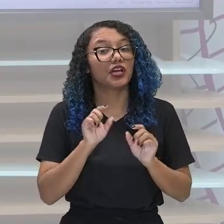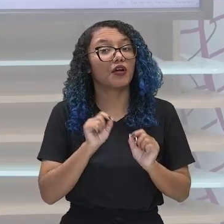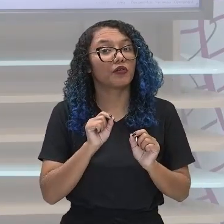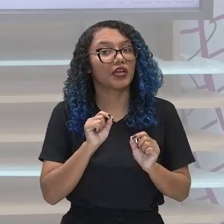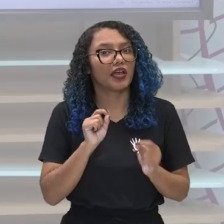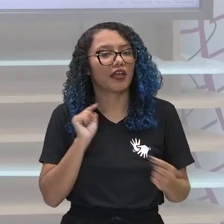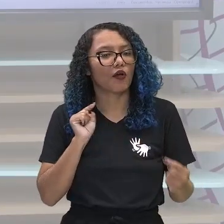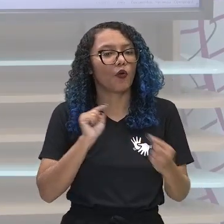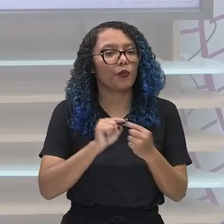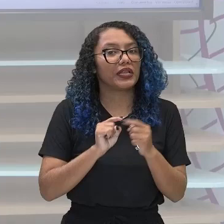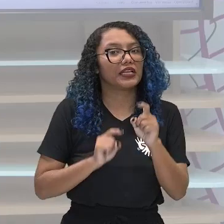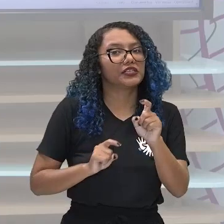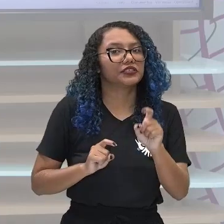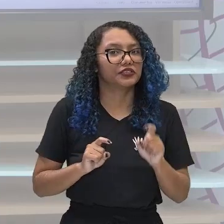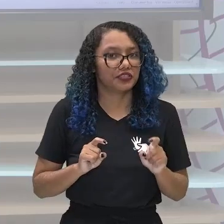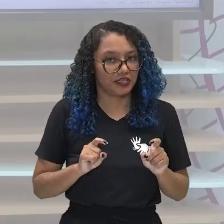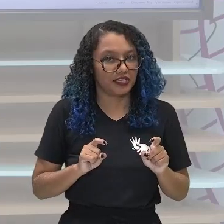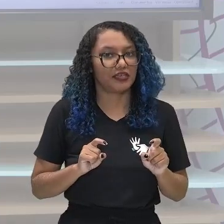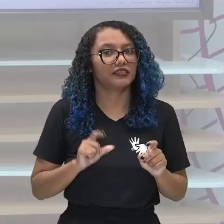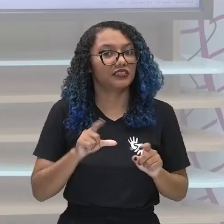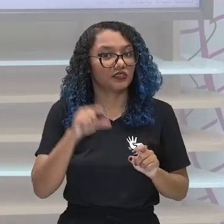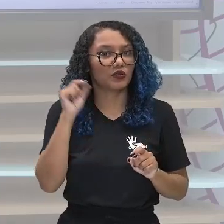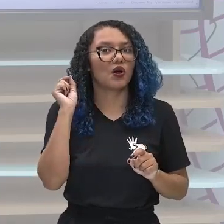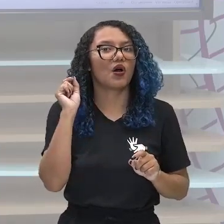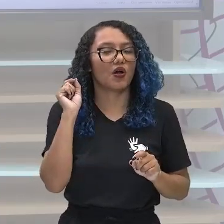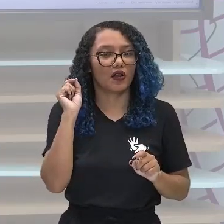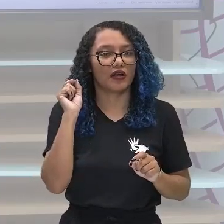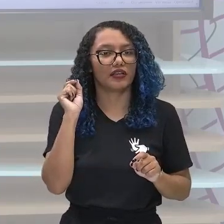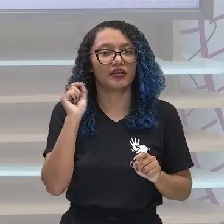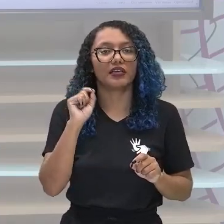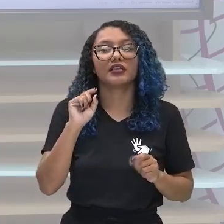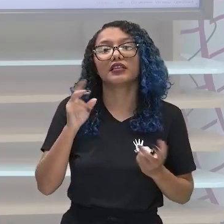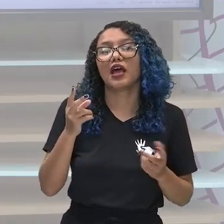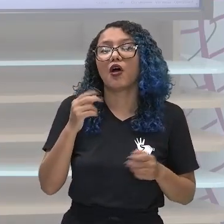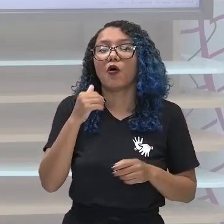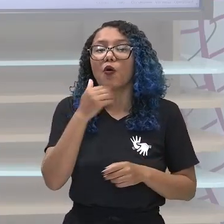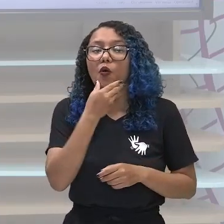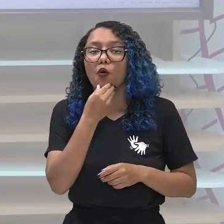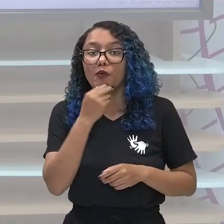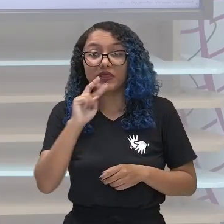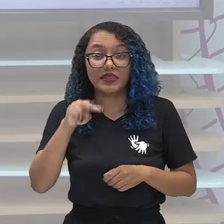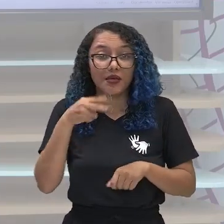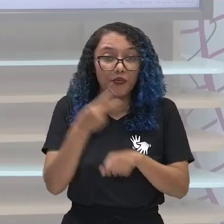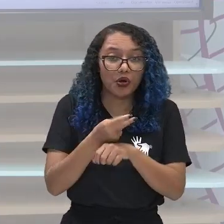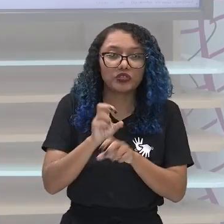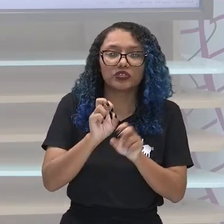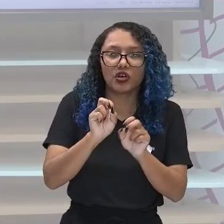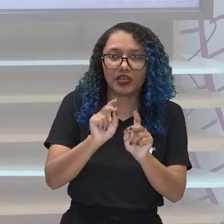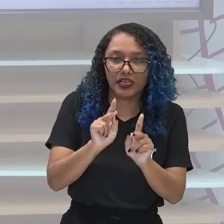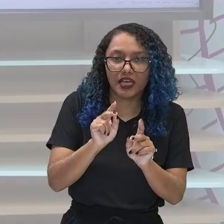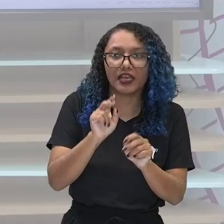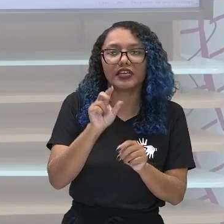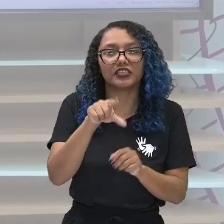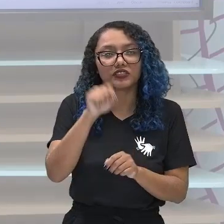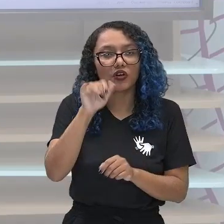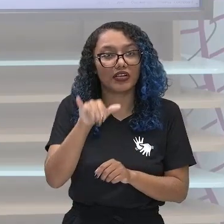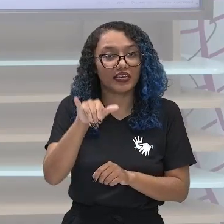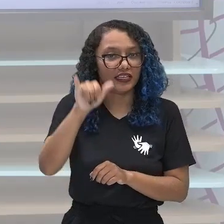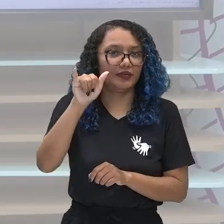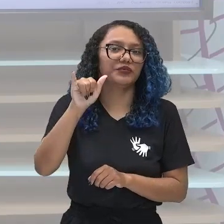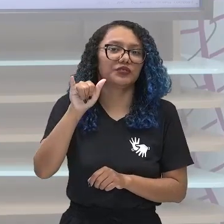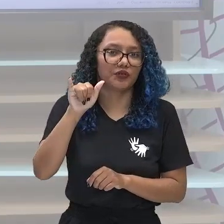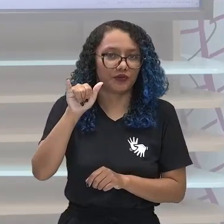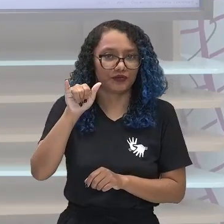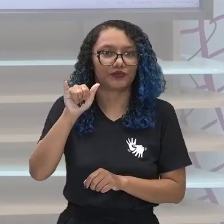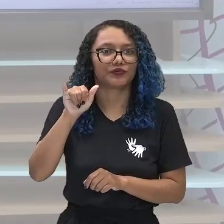olha. As meninas serão X. Os meninos vieram depois, então eu vou chamar os meninos de Y. Você vai seguindo